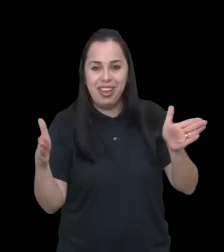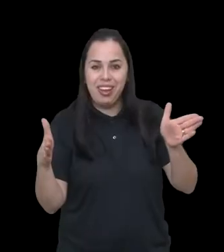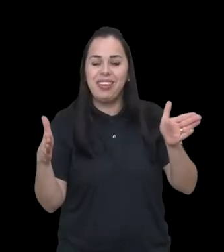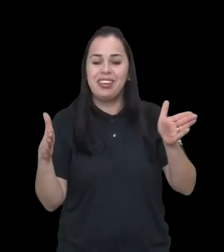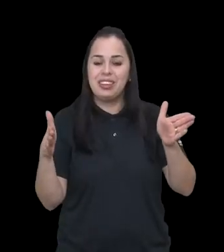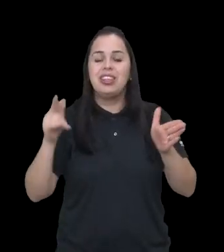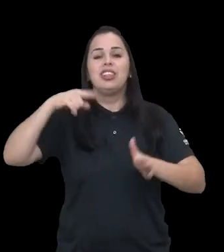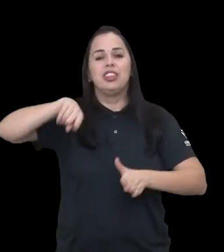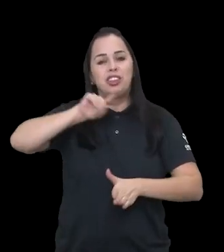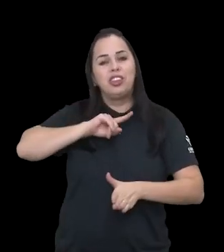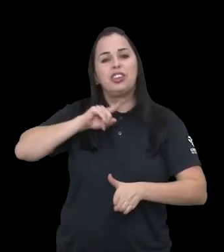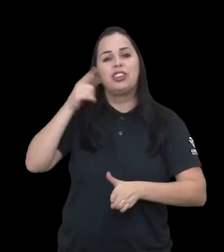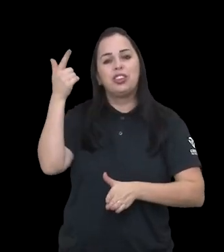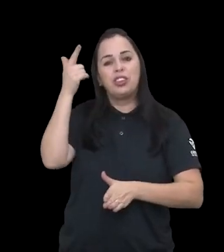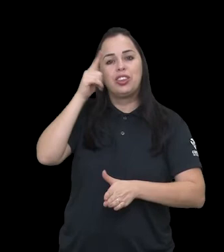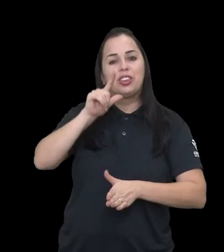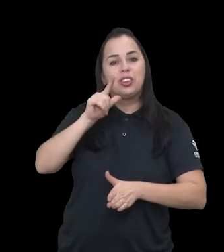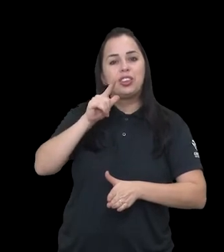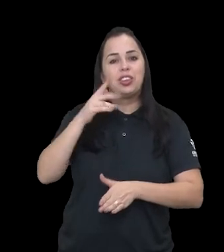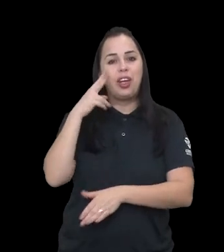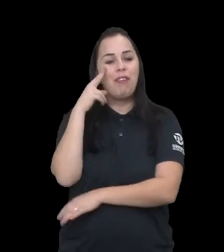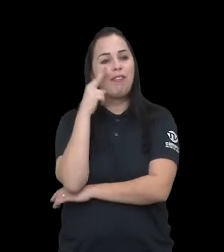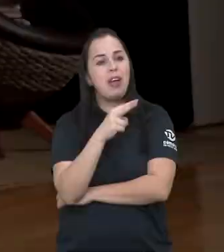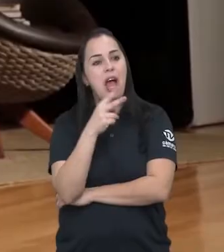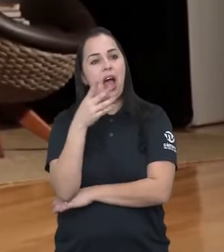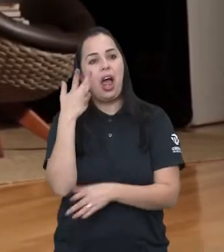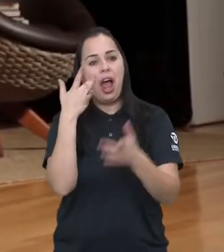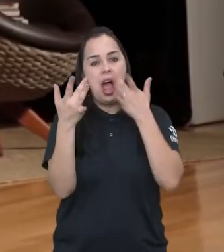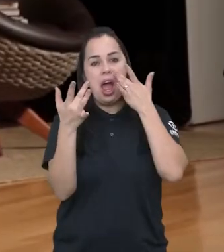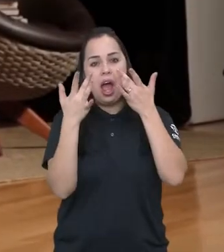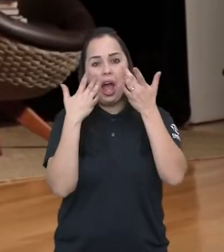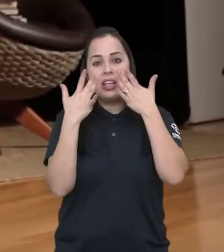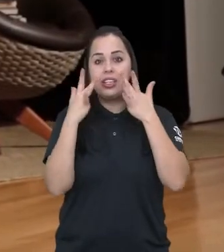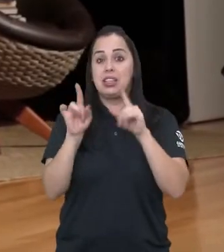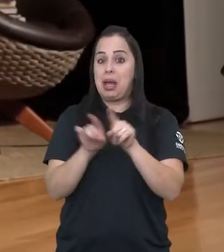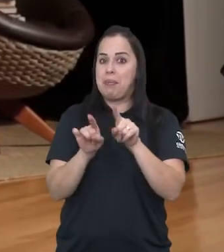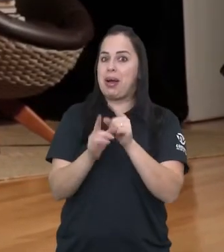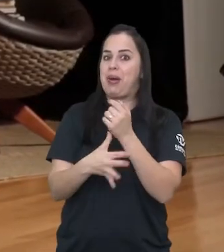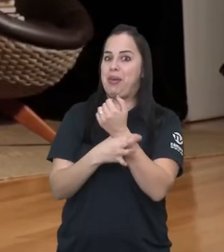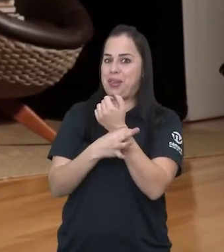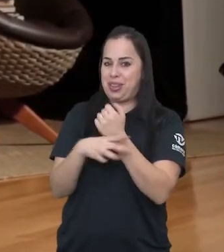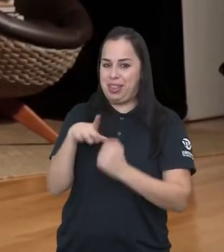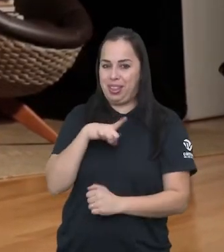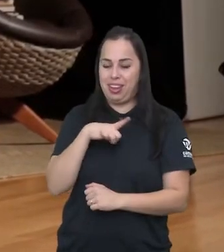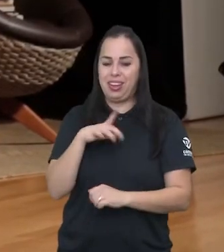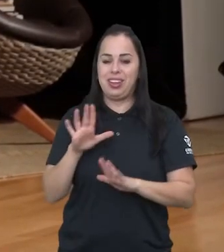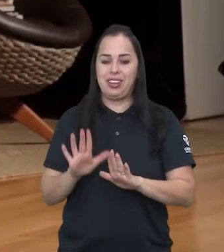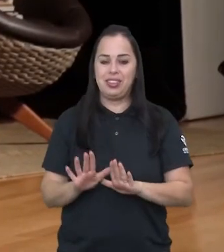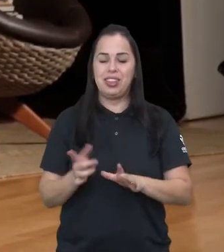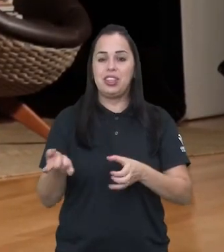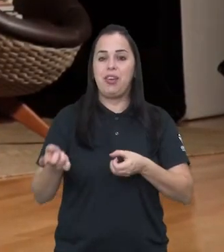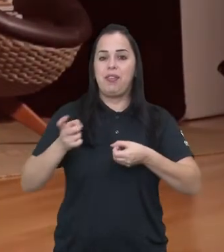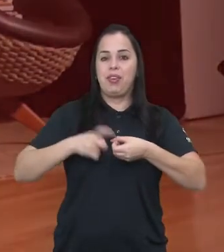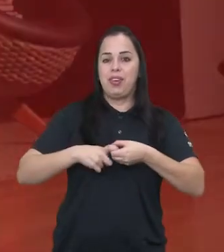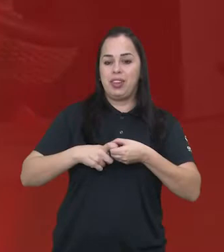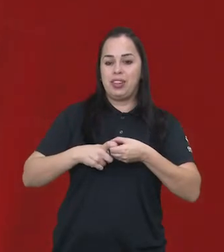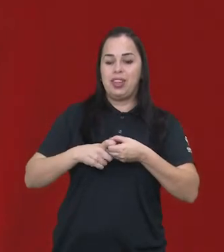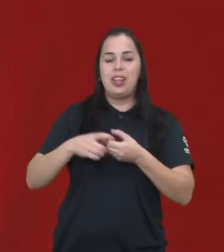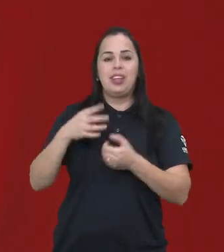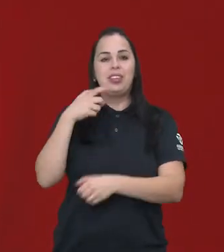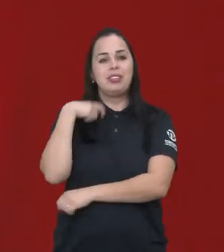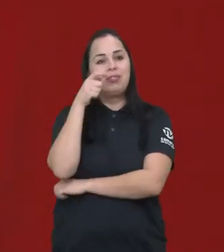cena, podemos contemplar as peças presencialmente e com segurança. Nesse momento de retomada, mais do que assistir a um